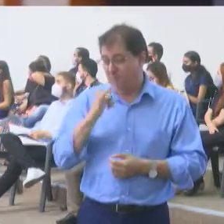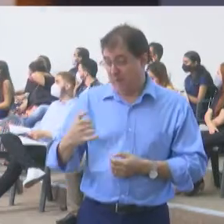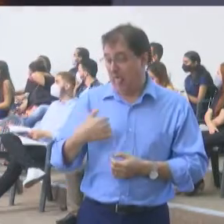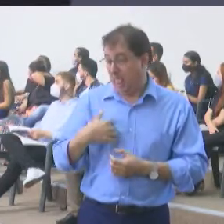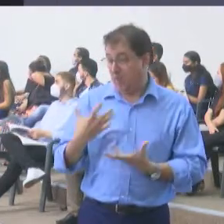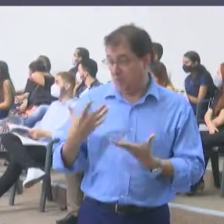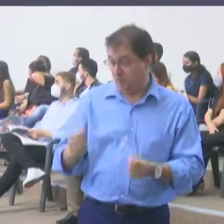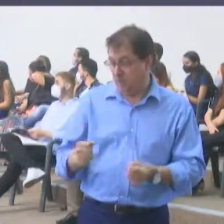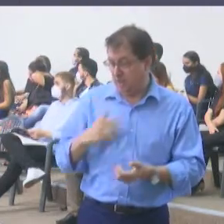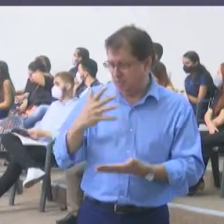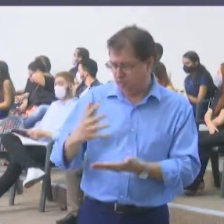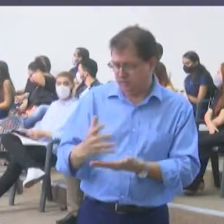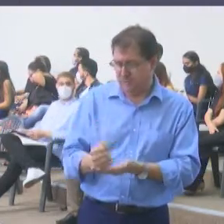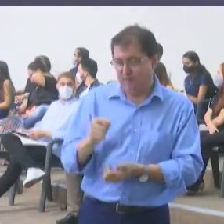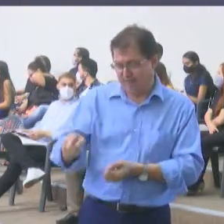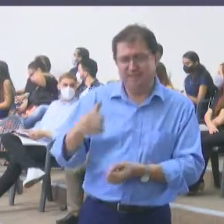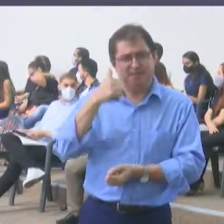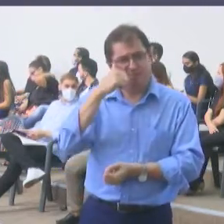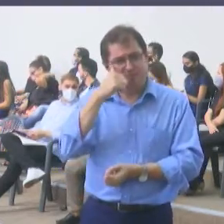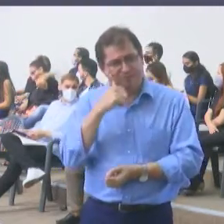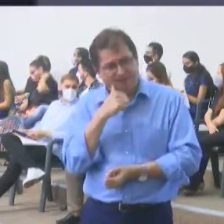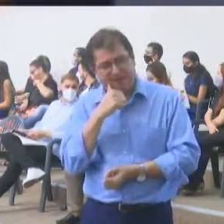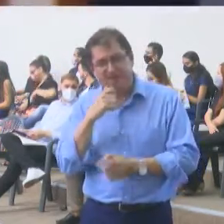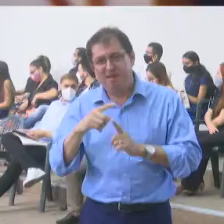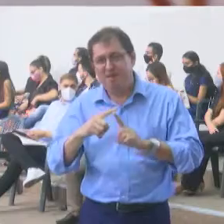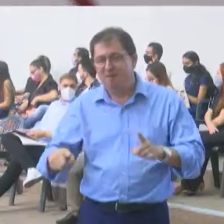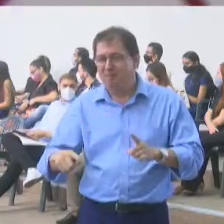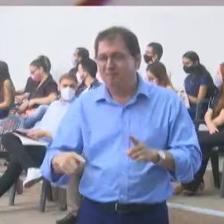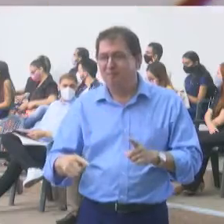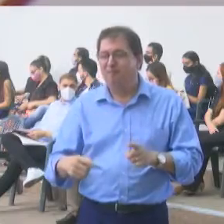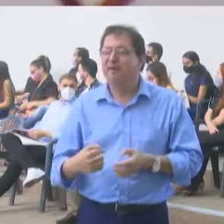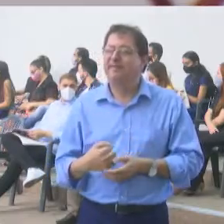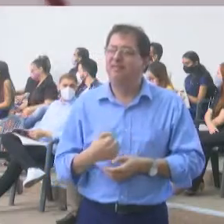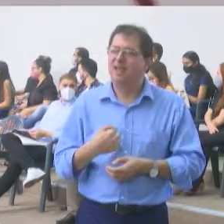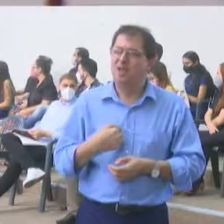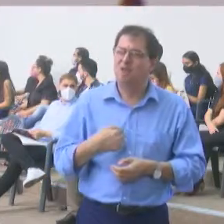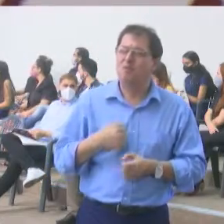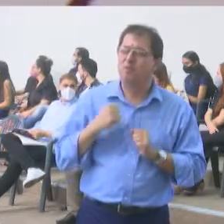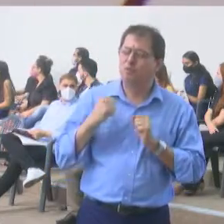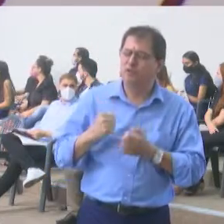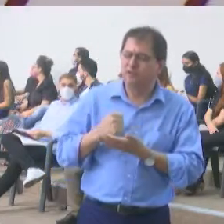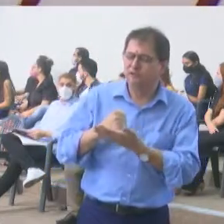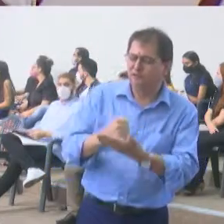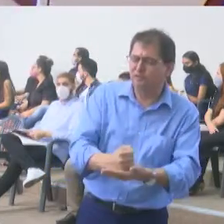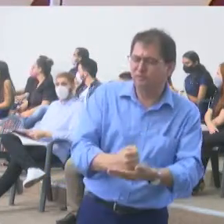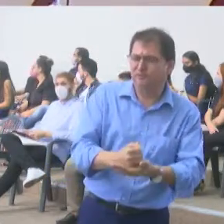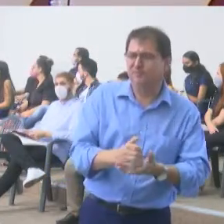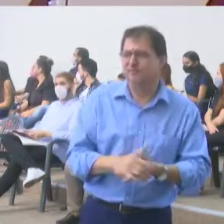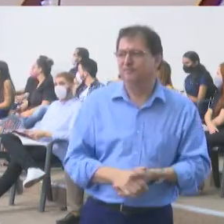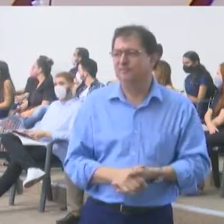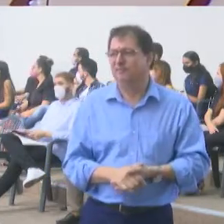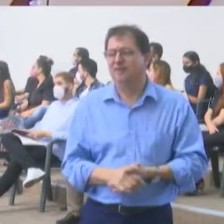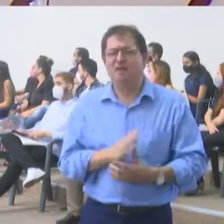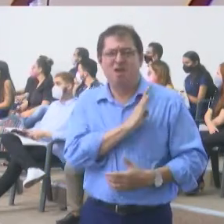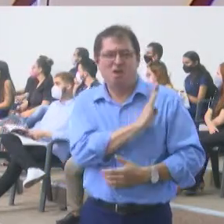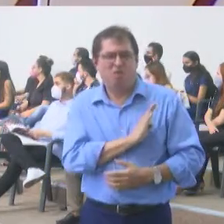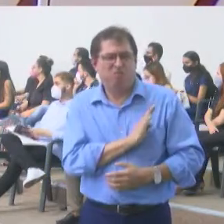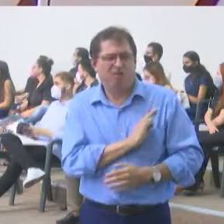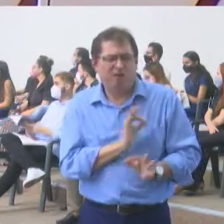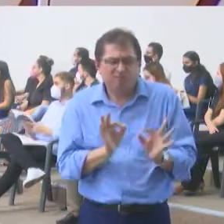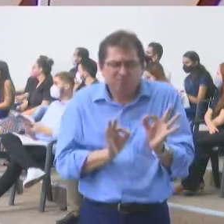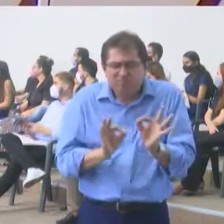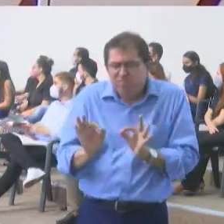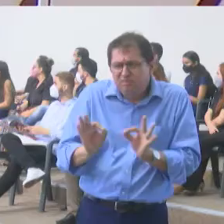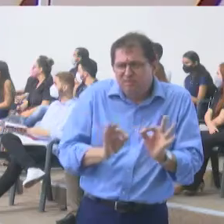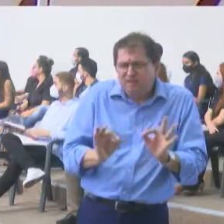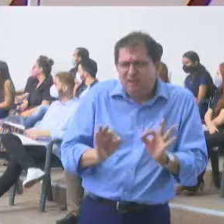poderia resgatar, é direito meu resgatar, mas eu vou abrir mão em detrimento para você. E Boaz está aqui equilibrado, sim senhor, é verdade, porque está na